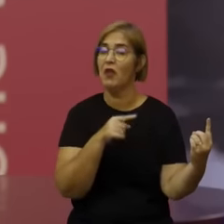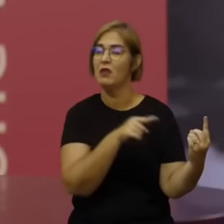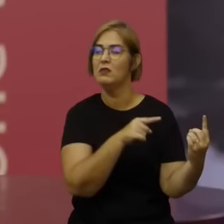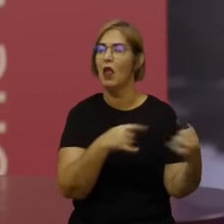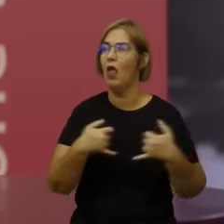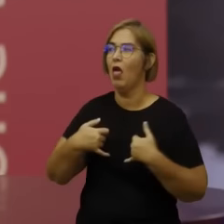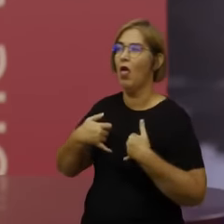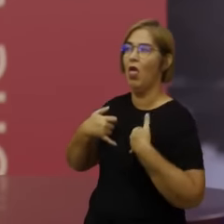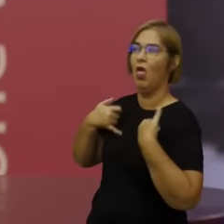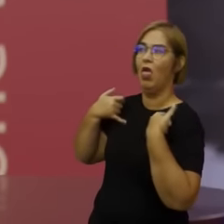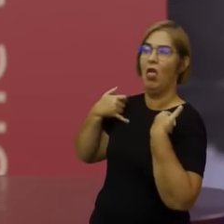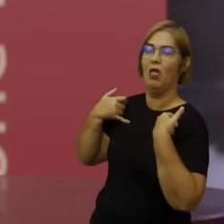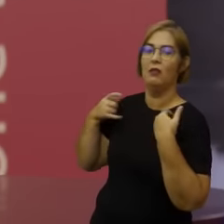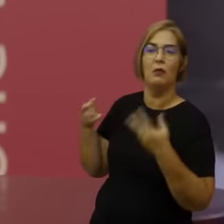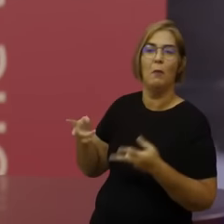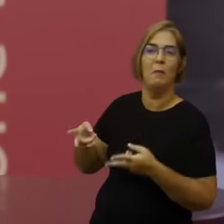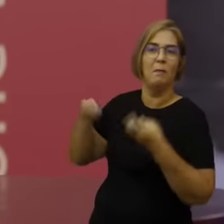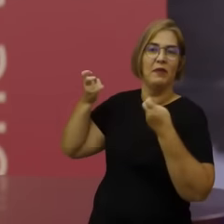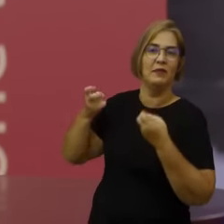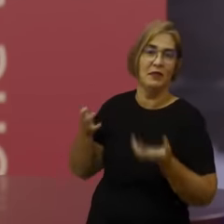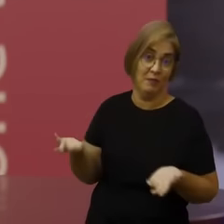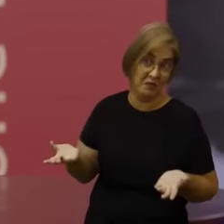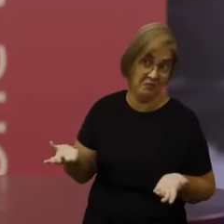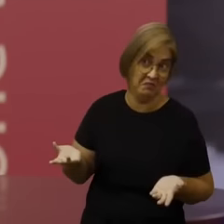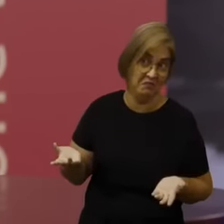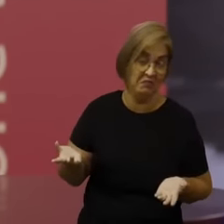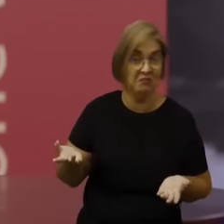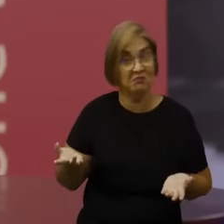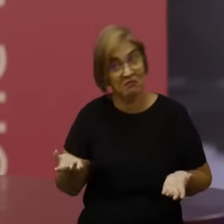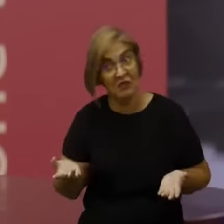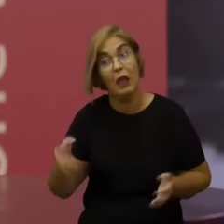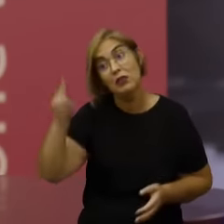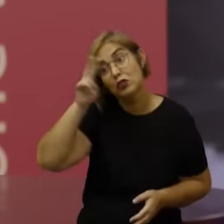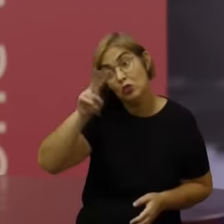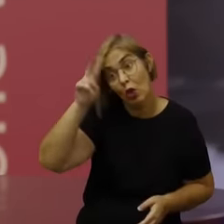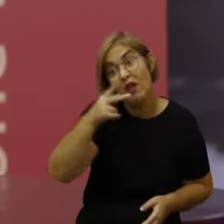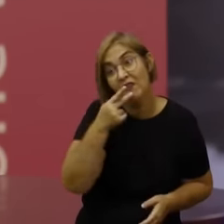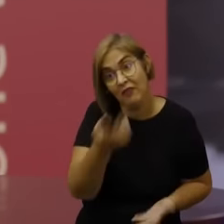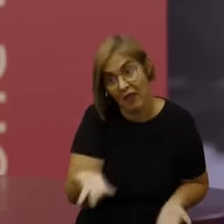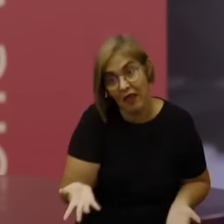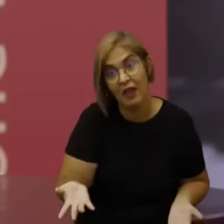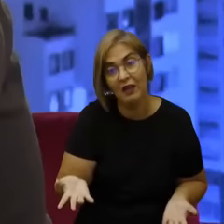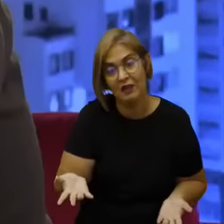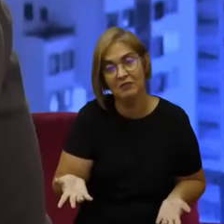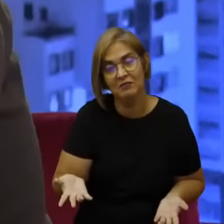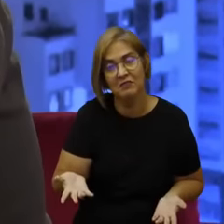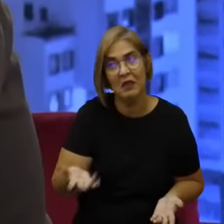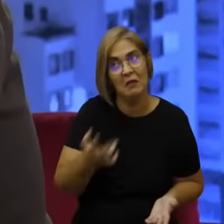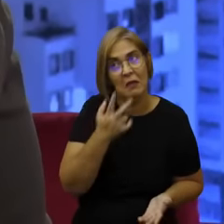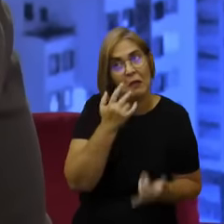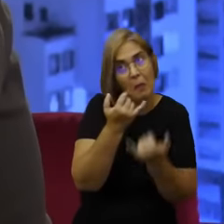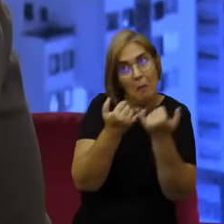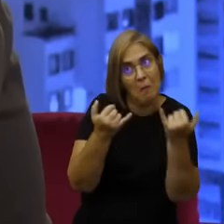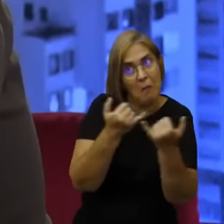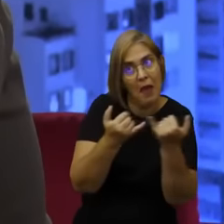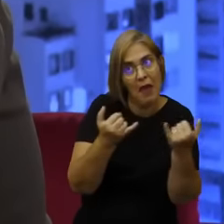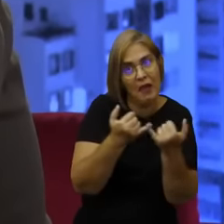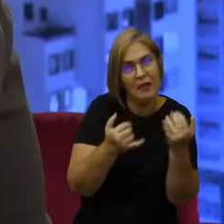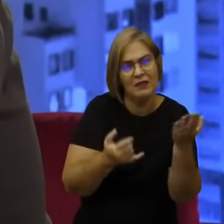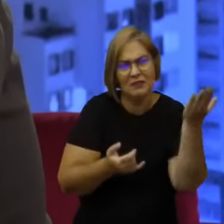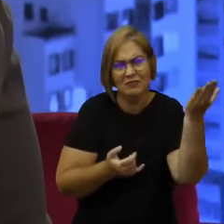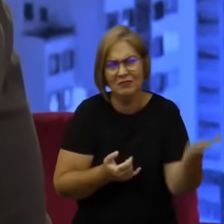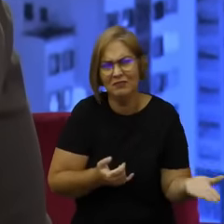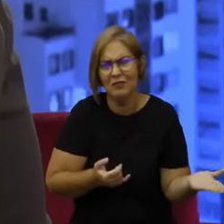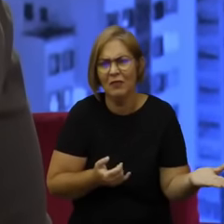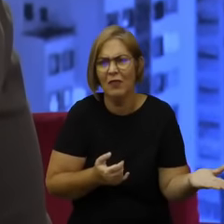é? Eh, que não é muito, eh, digamos assim, uma um aspecto da morte, né? Ela não tem nenhuma vaidade